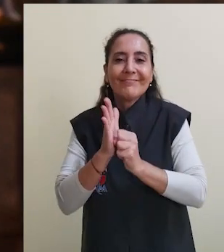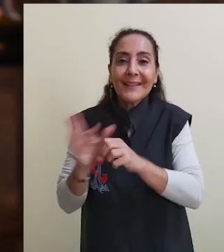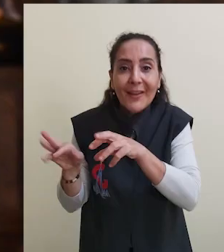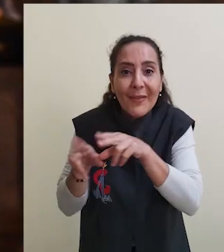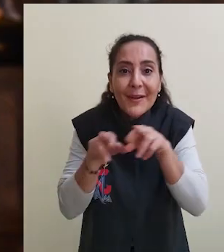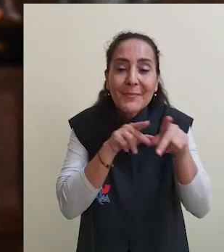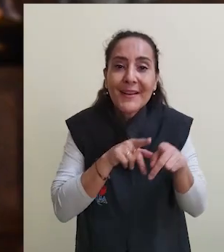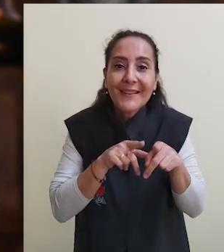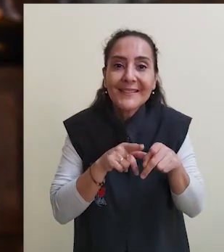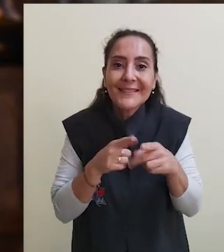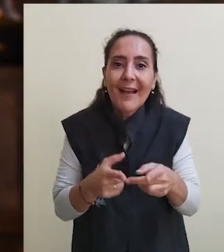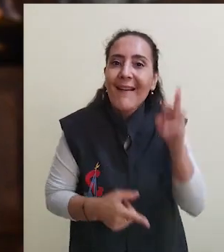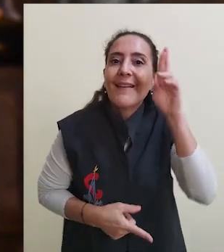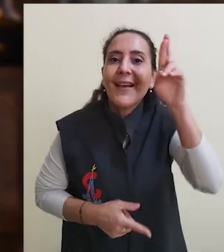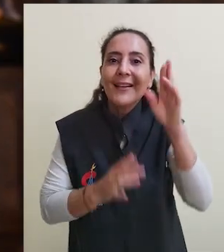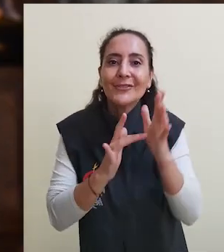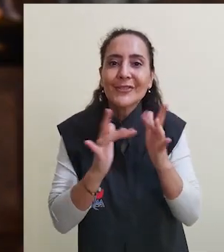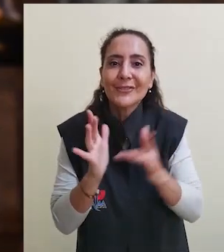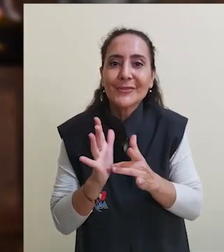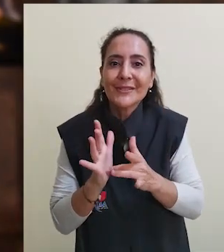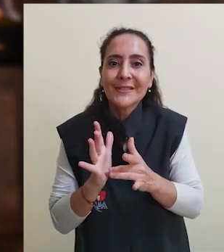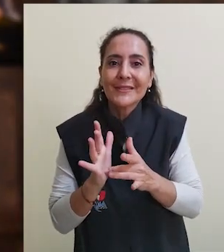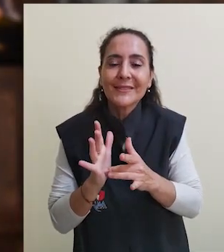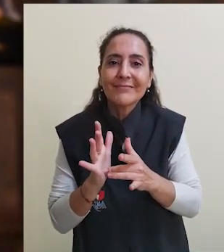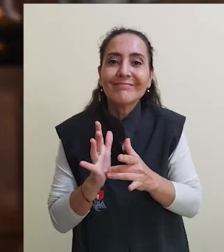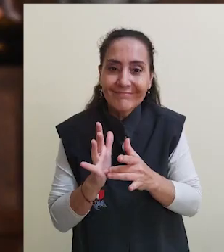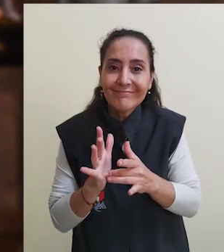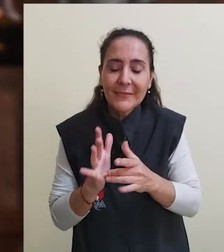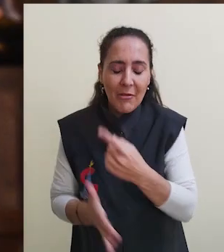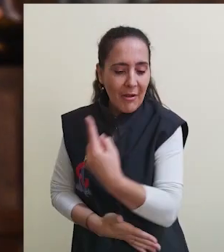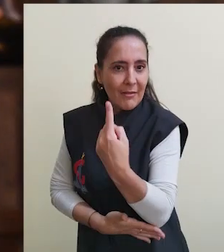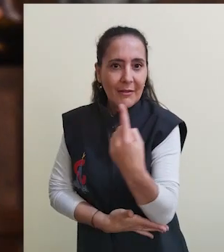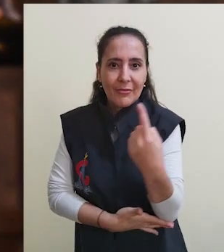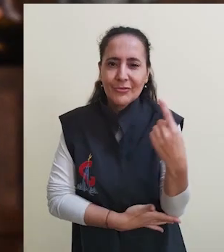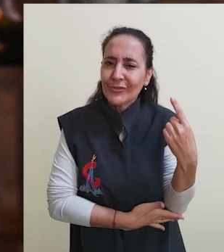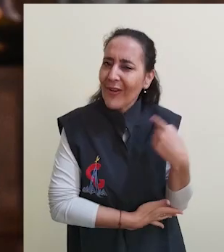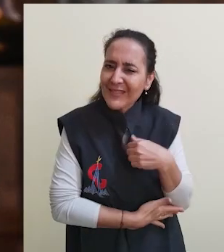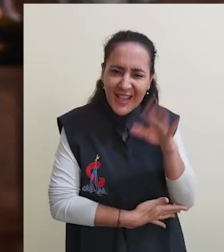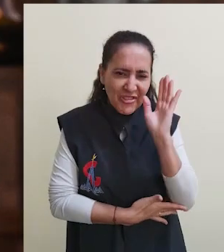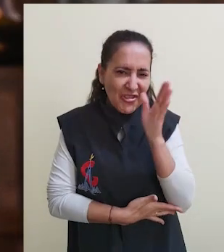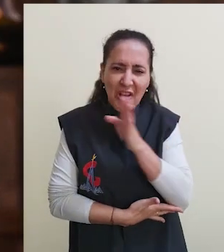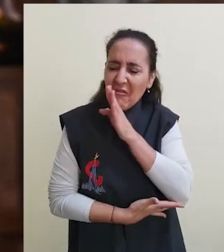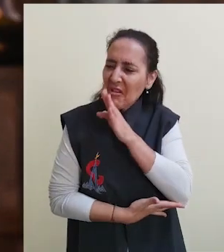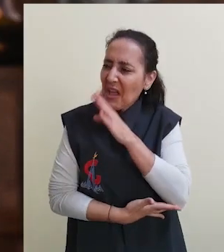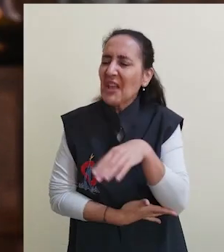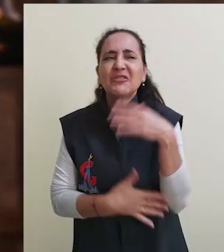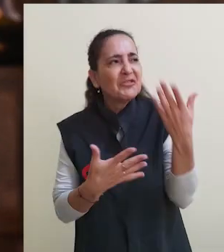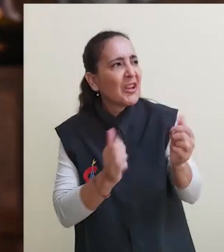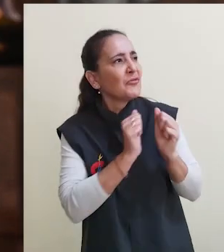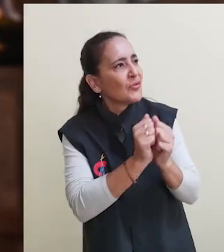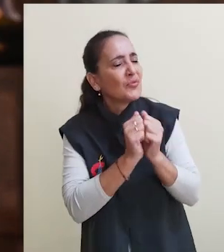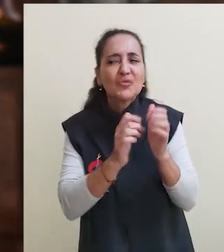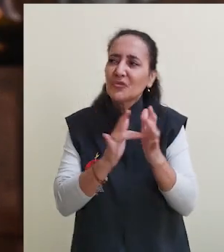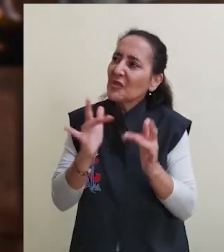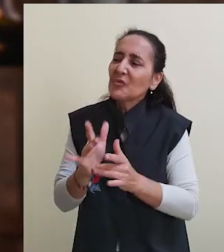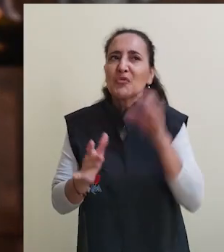séculos. Irmãos e irmãs, quem é Jesus? Cada um de nós já ouviu muito sobre, já caminhou